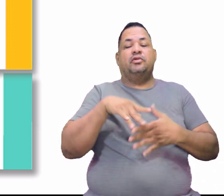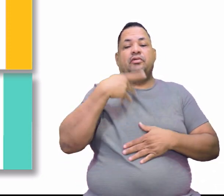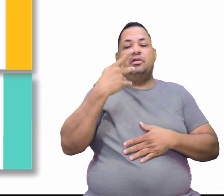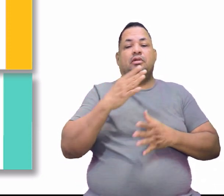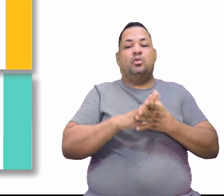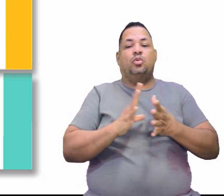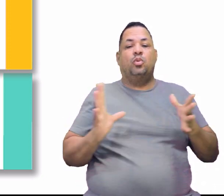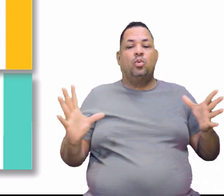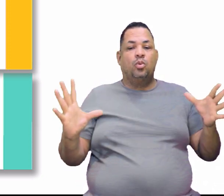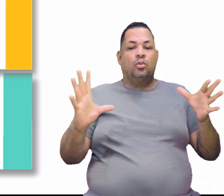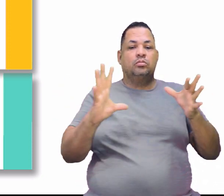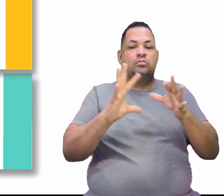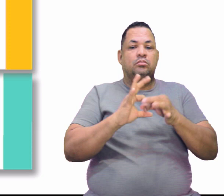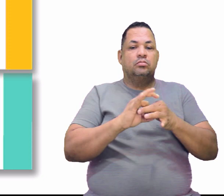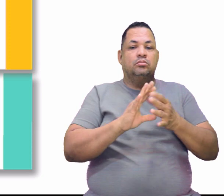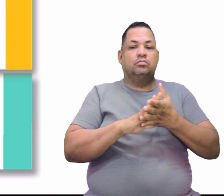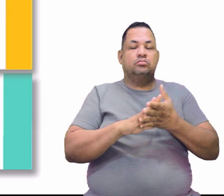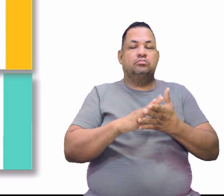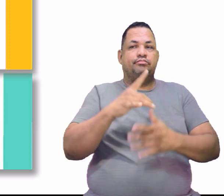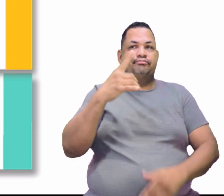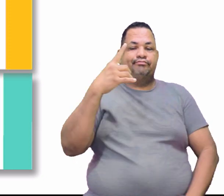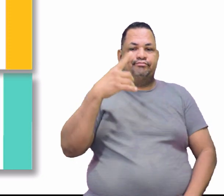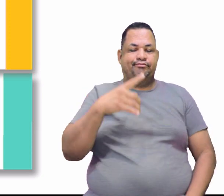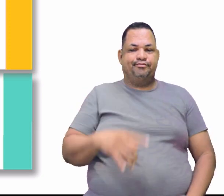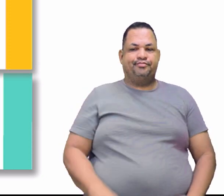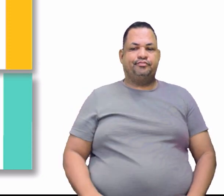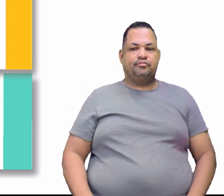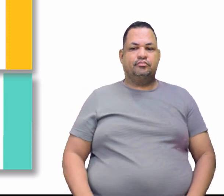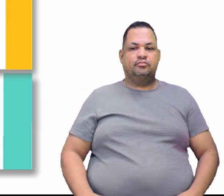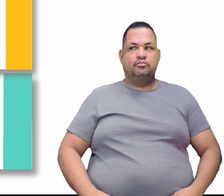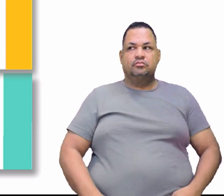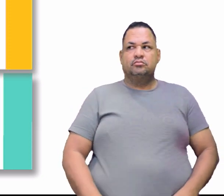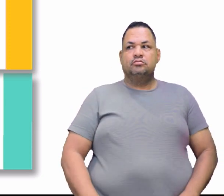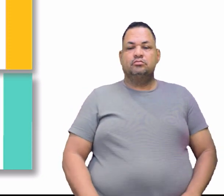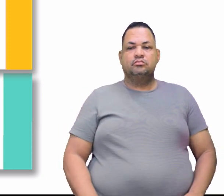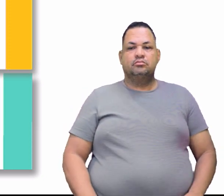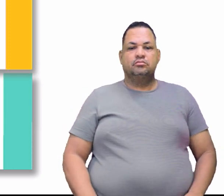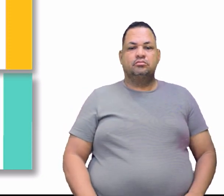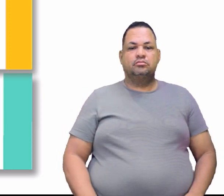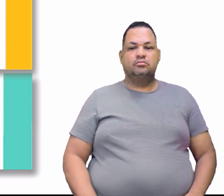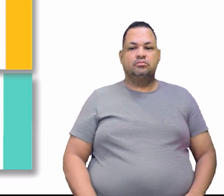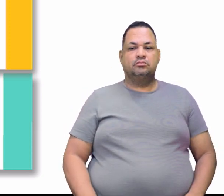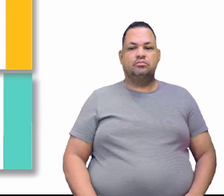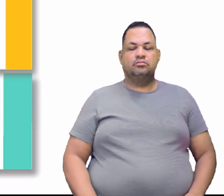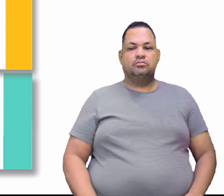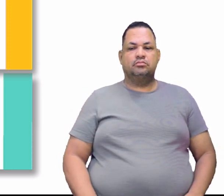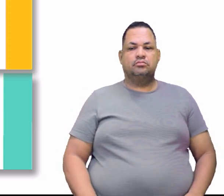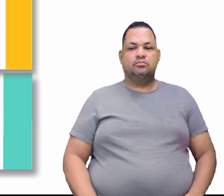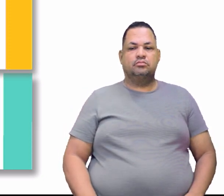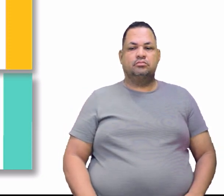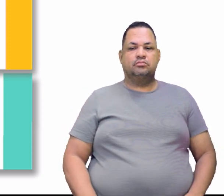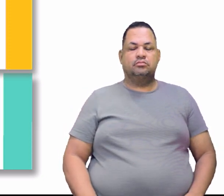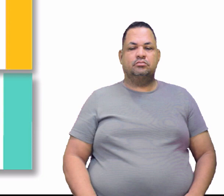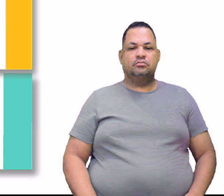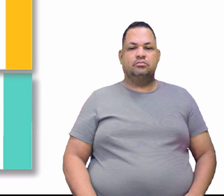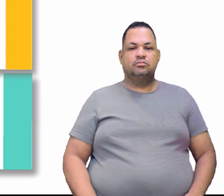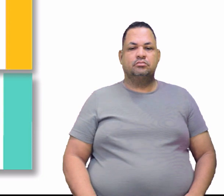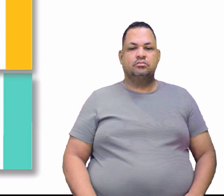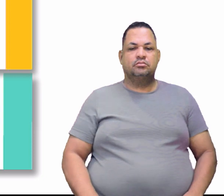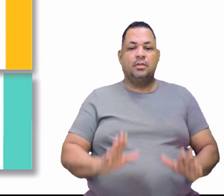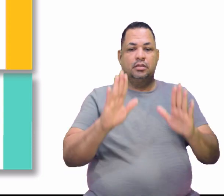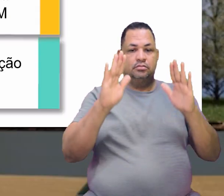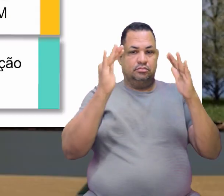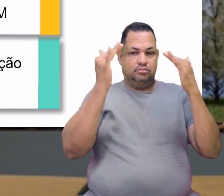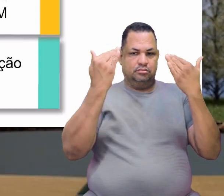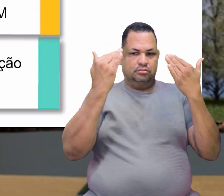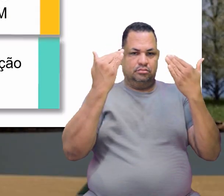contexto. Para tu ter uma ideia, vem aqui para mim, para você ter uma ideia, foca aqui em mim. Para você